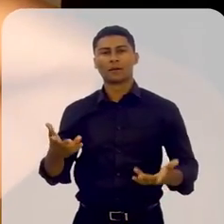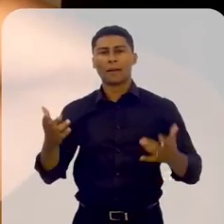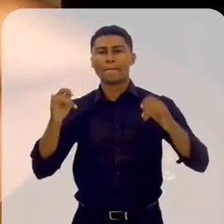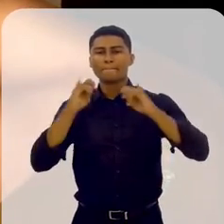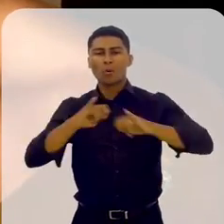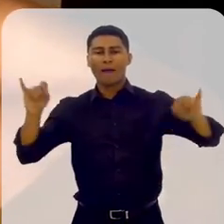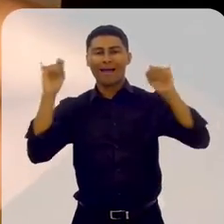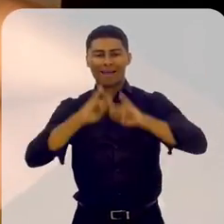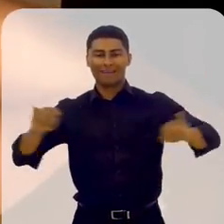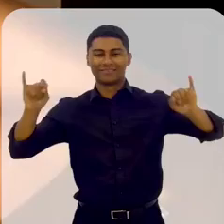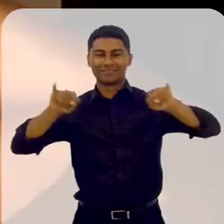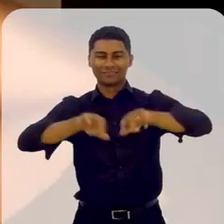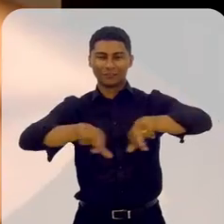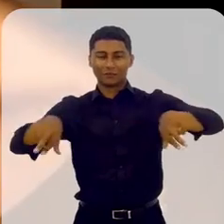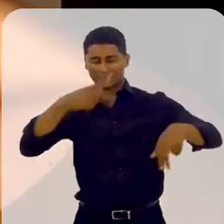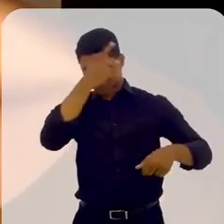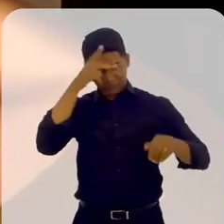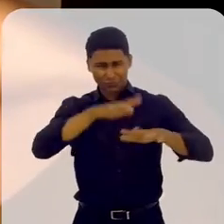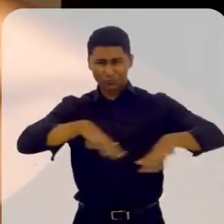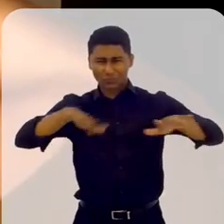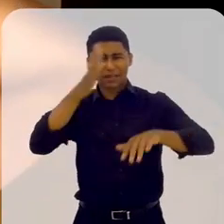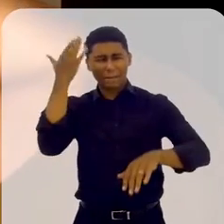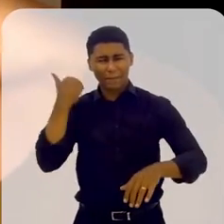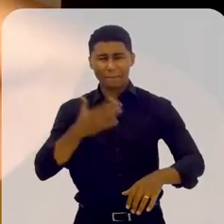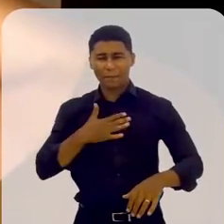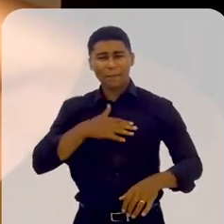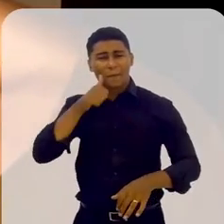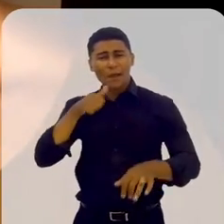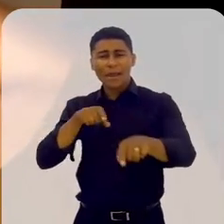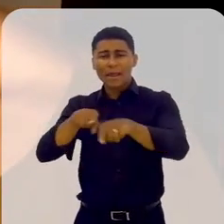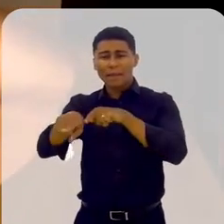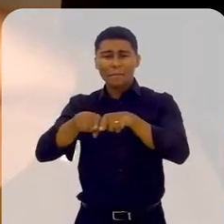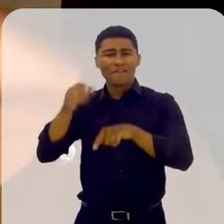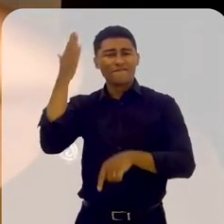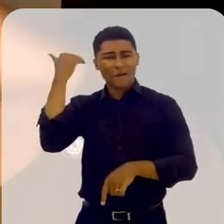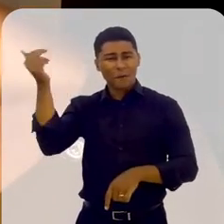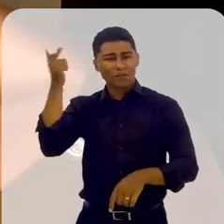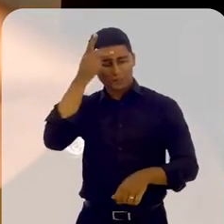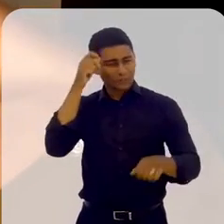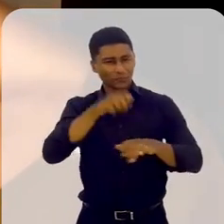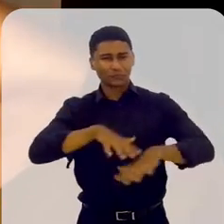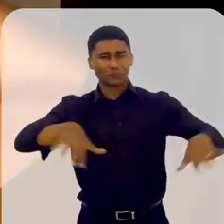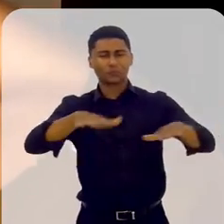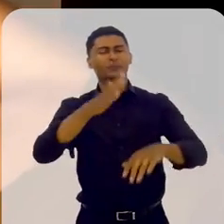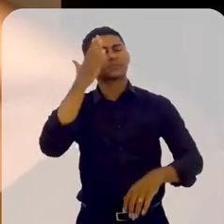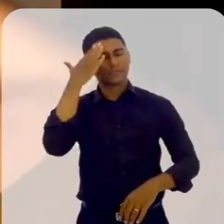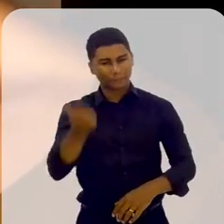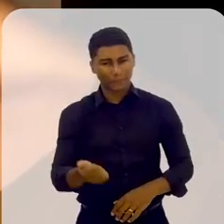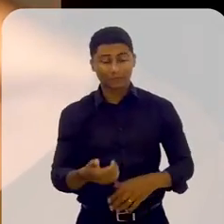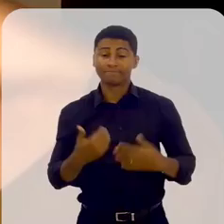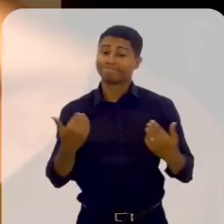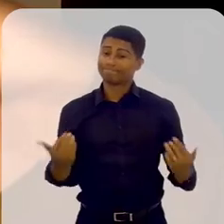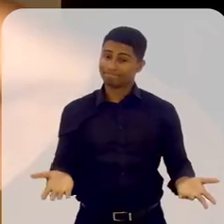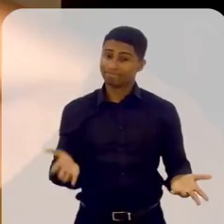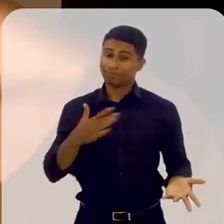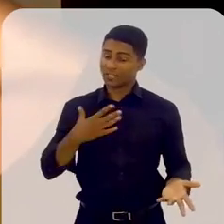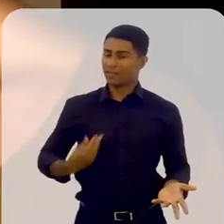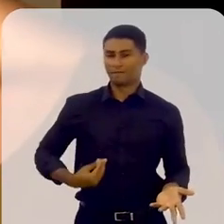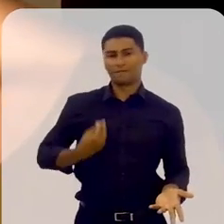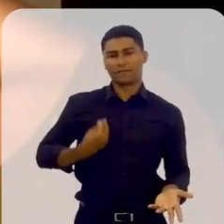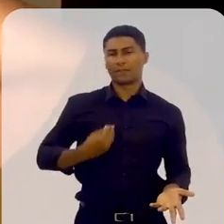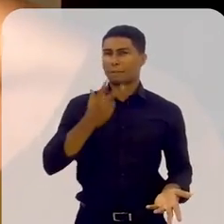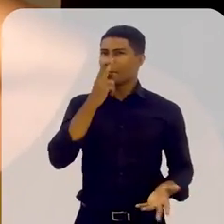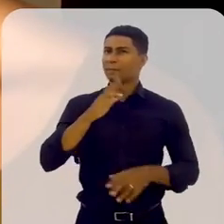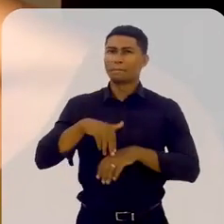publicidade. As pessoas já sabiam que eu tinha uma irmã famosa, então eu sempre tive um foi um pouco mais foi muito facilitado